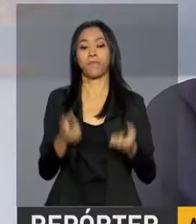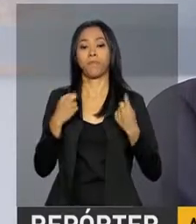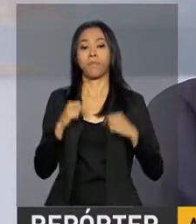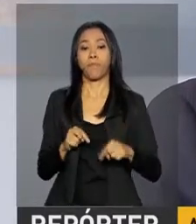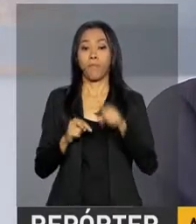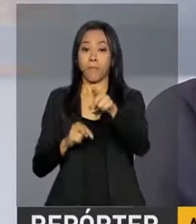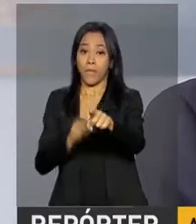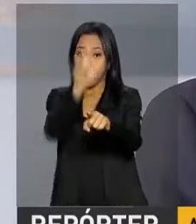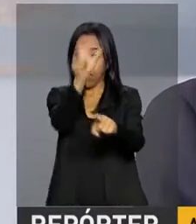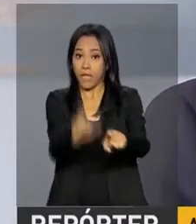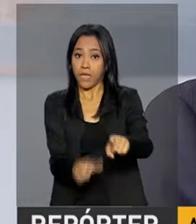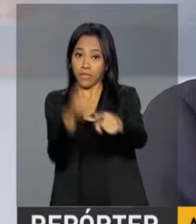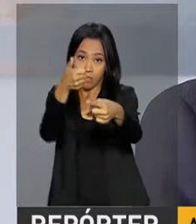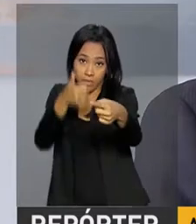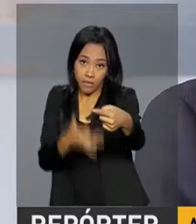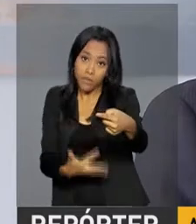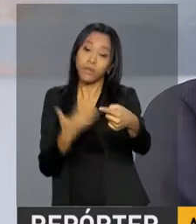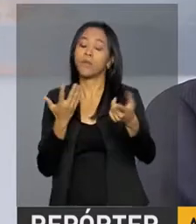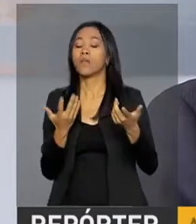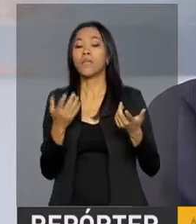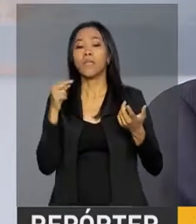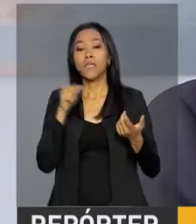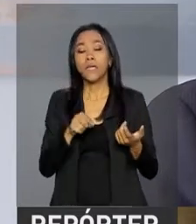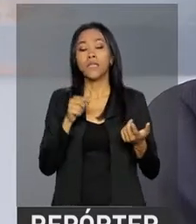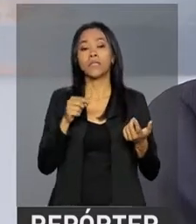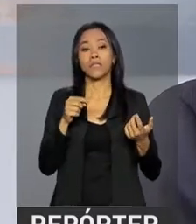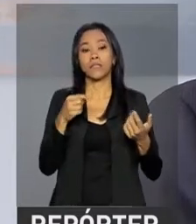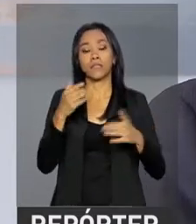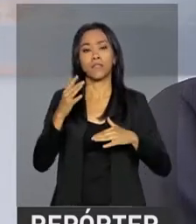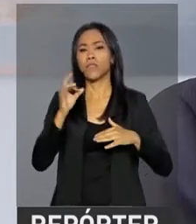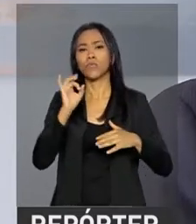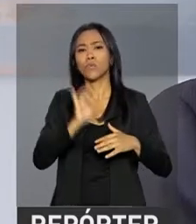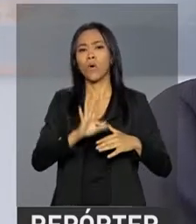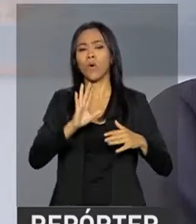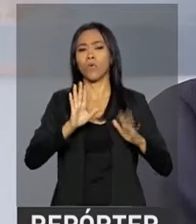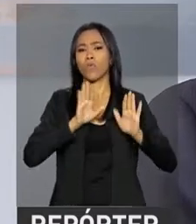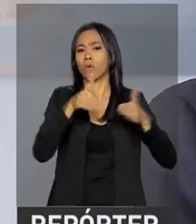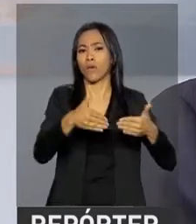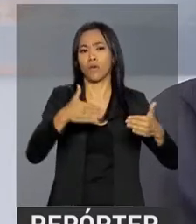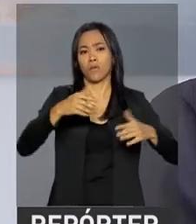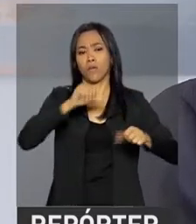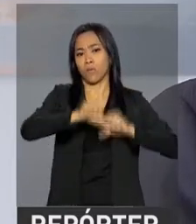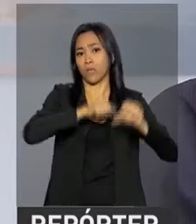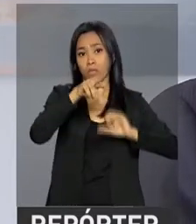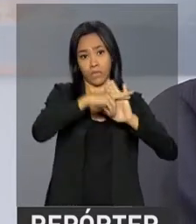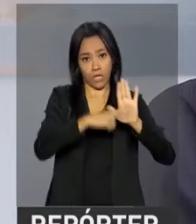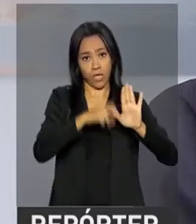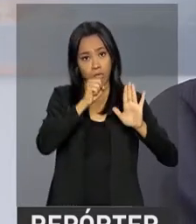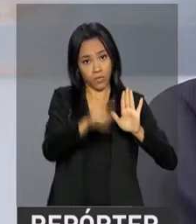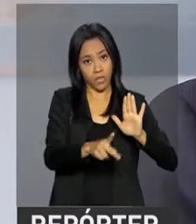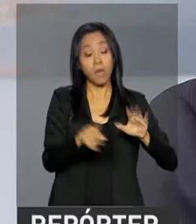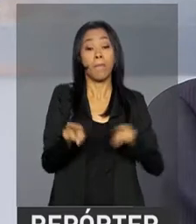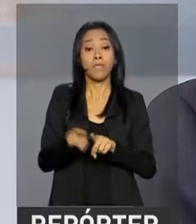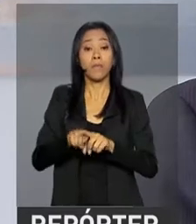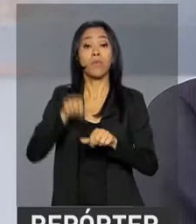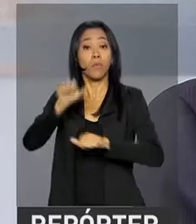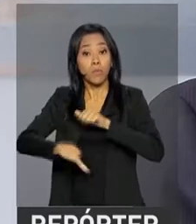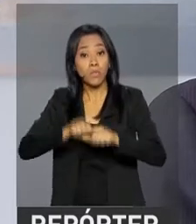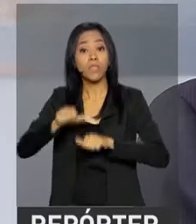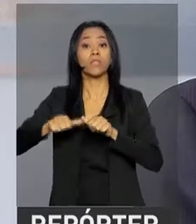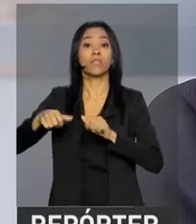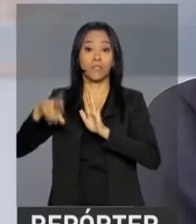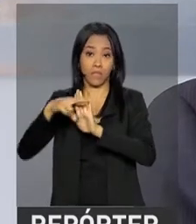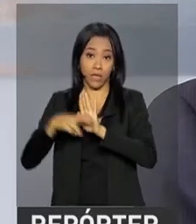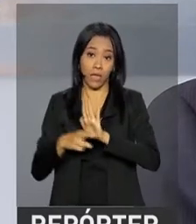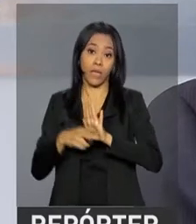revela branco não só a reforma da previdência como também a reforma vamos ver fiscal e